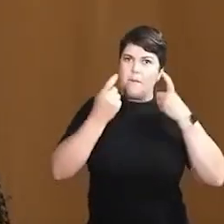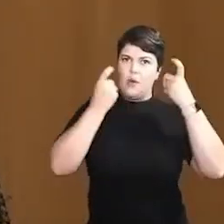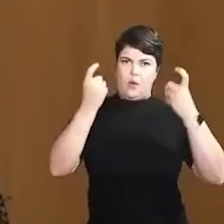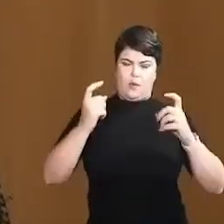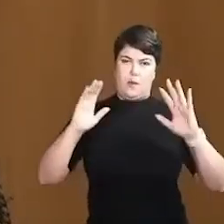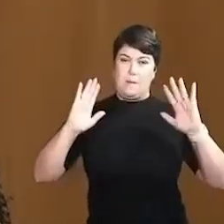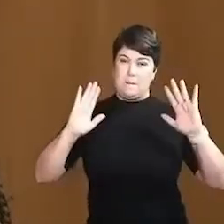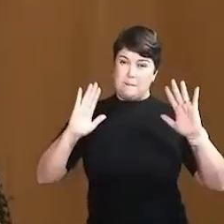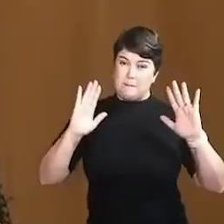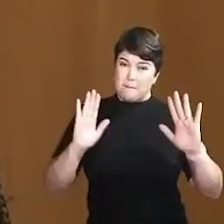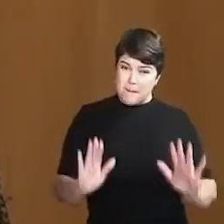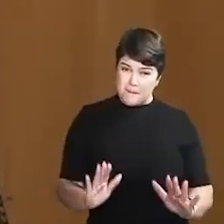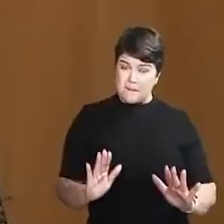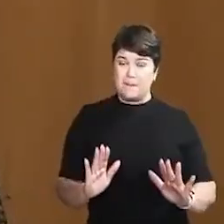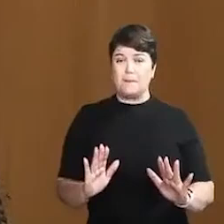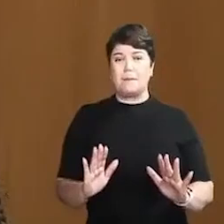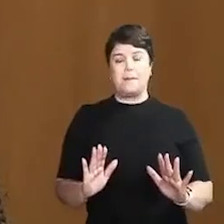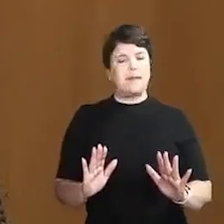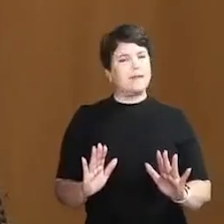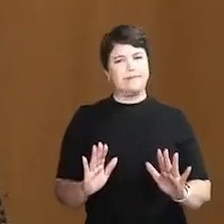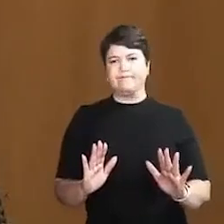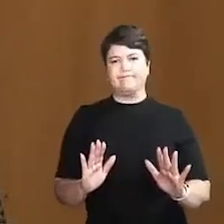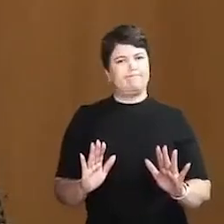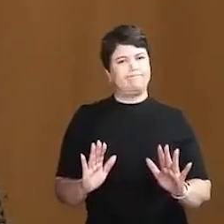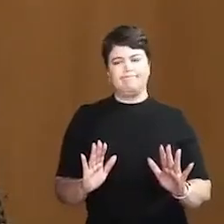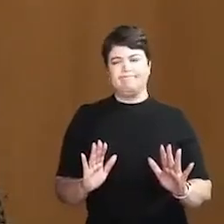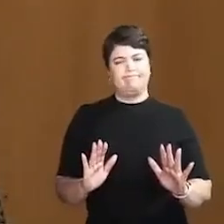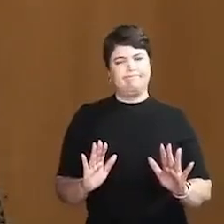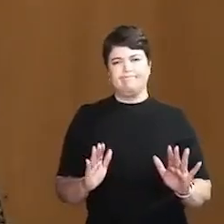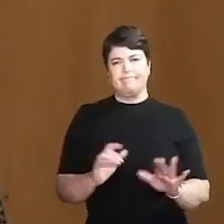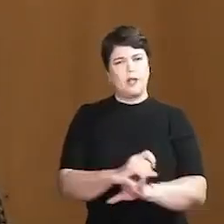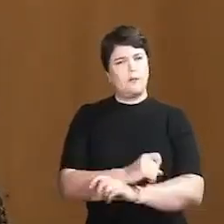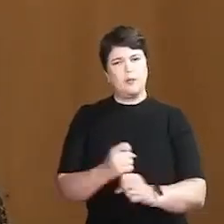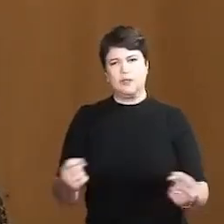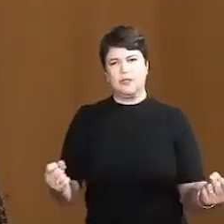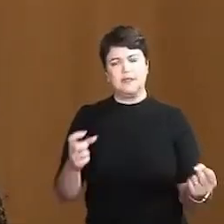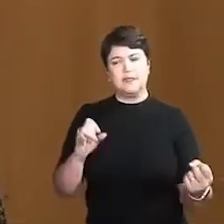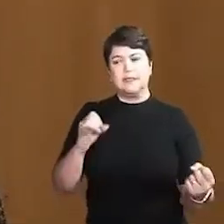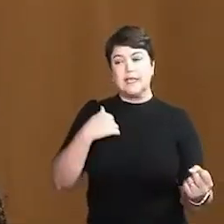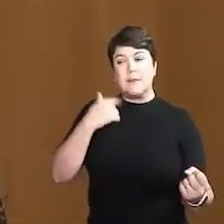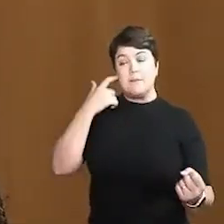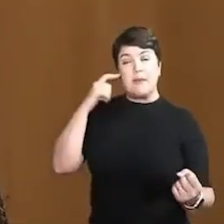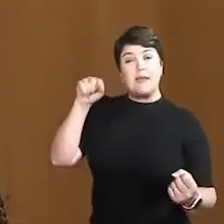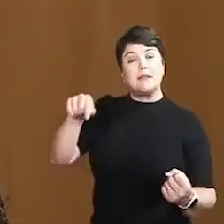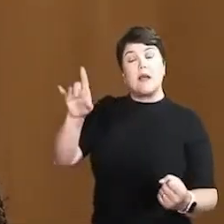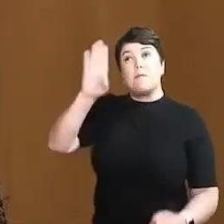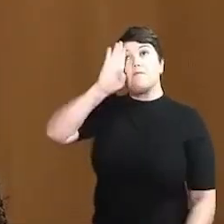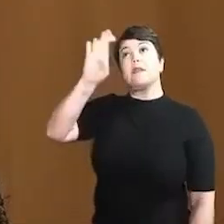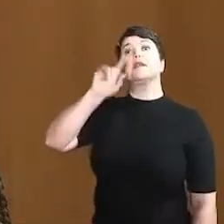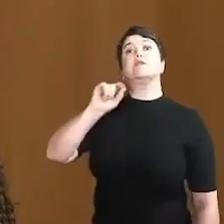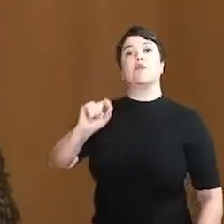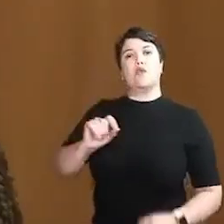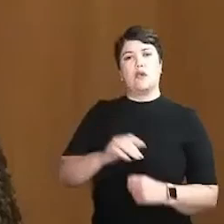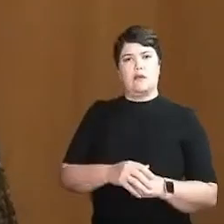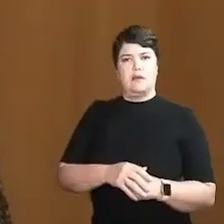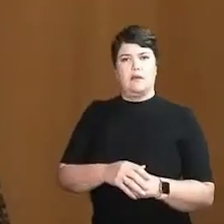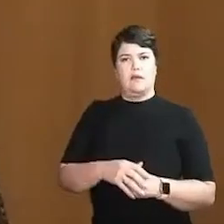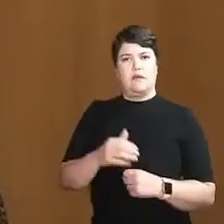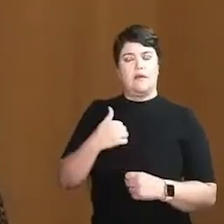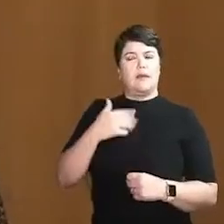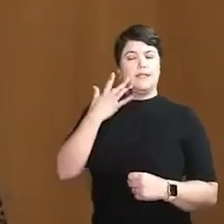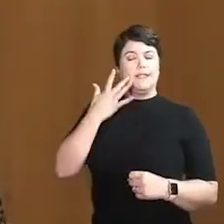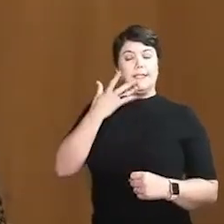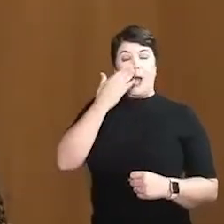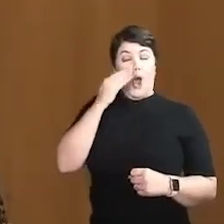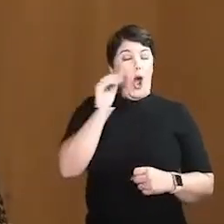mas é impossível não sublinhar o principal deixar de destacar